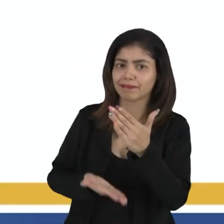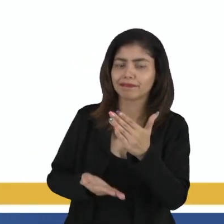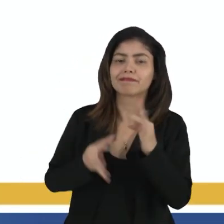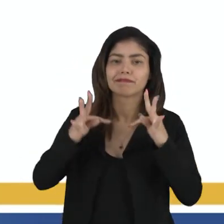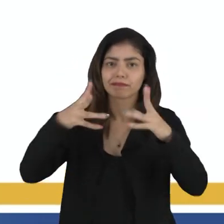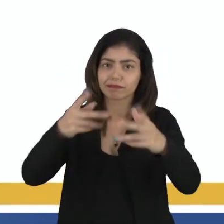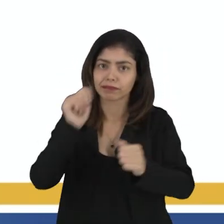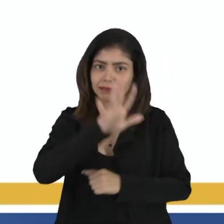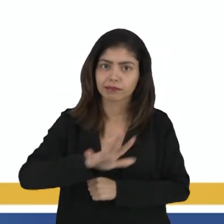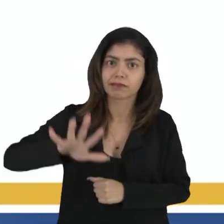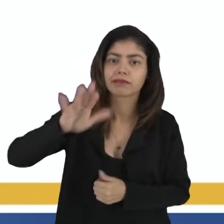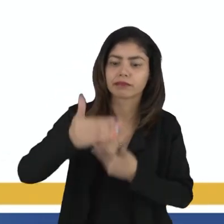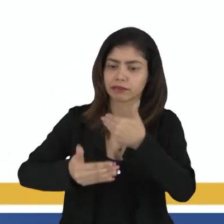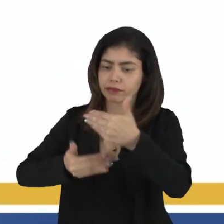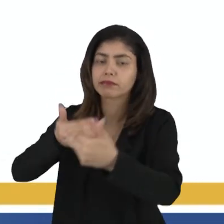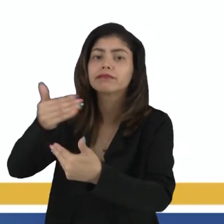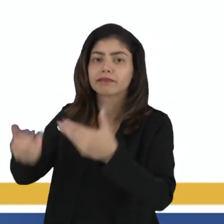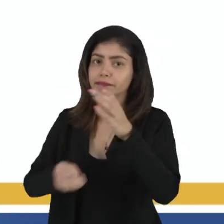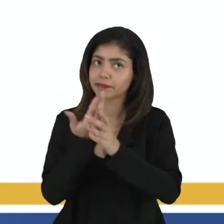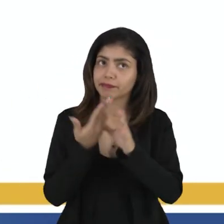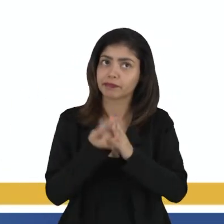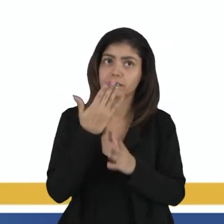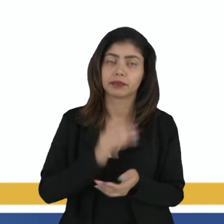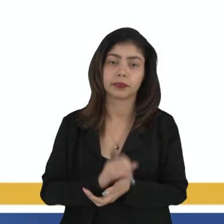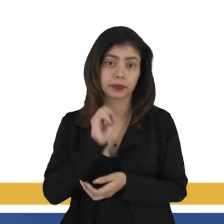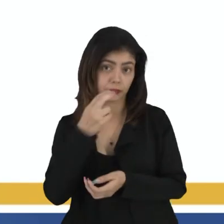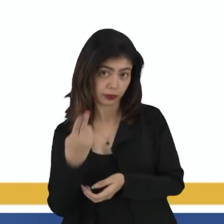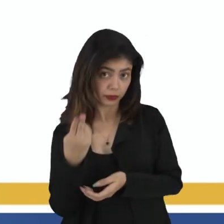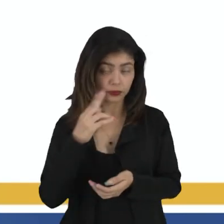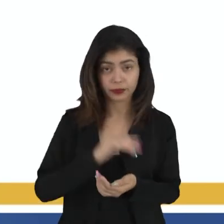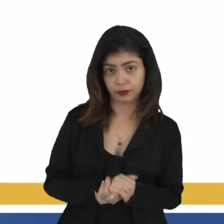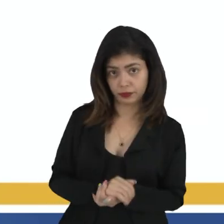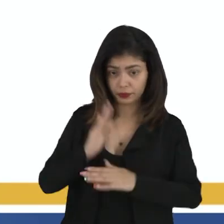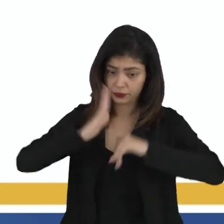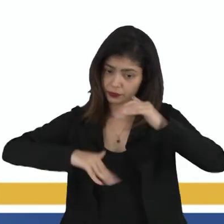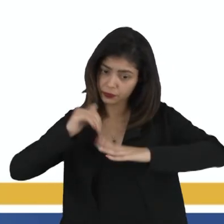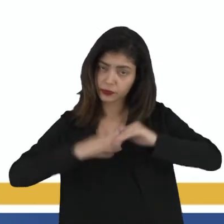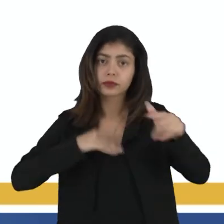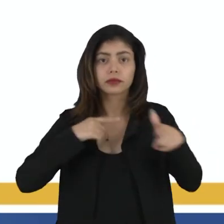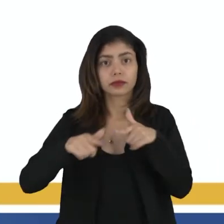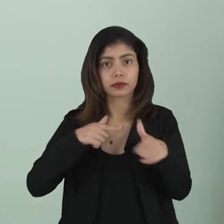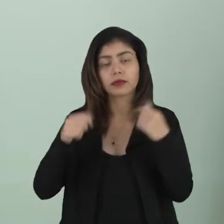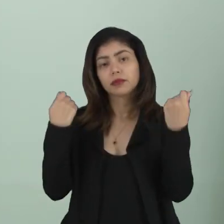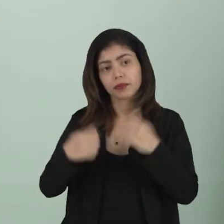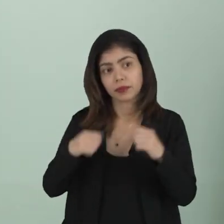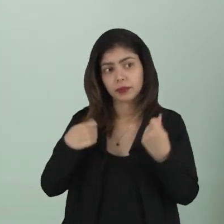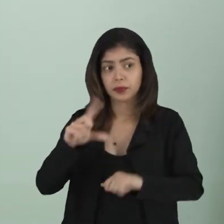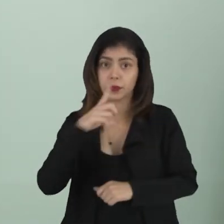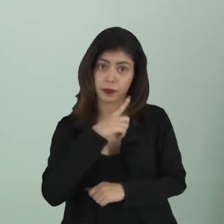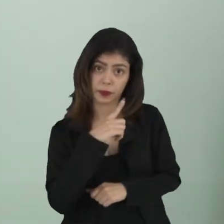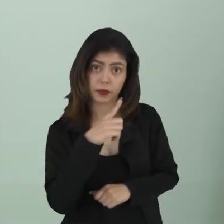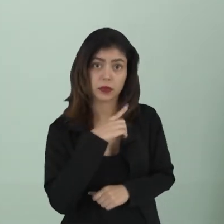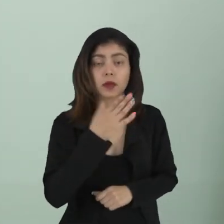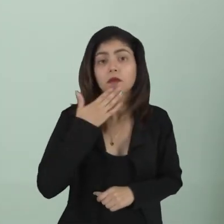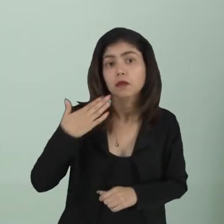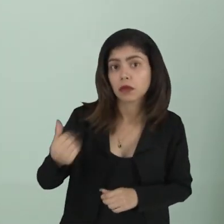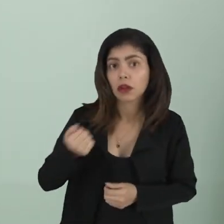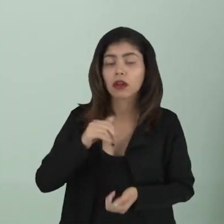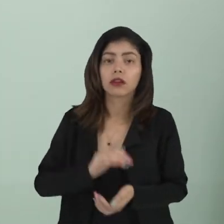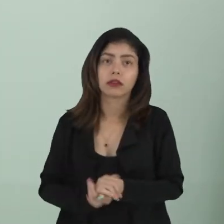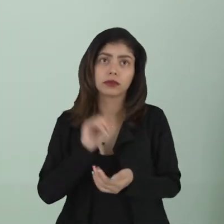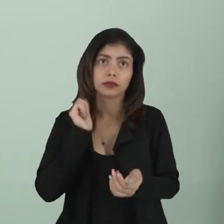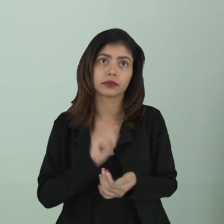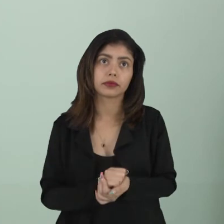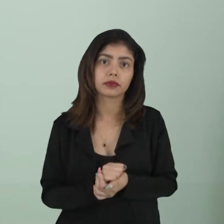a totalidade do processo produtivo, ou seja, o profissional, o trabalhador, ele executa uma tarefa